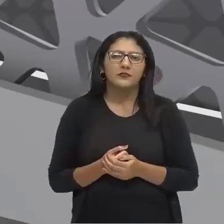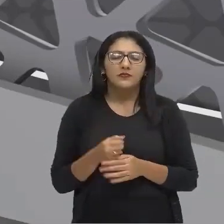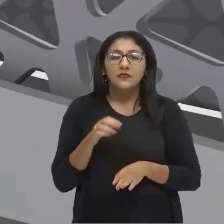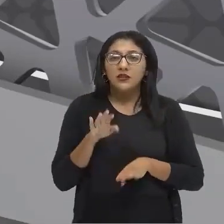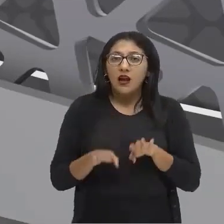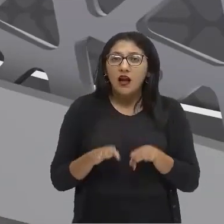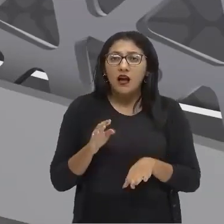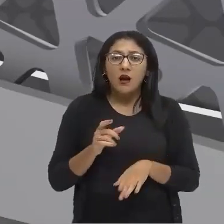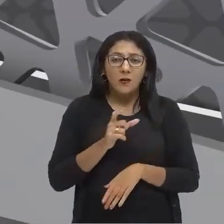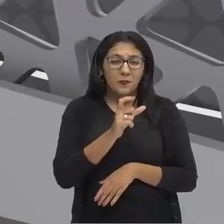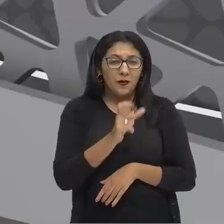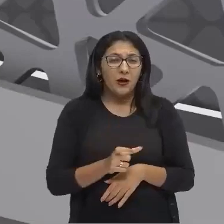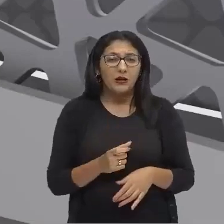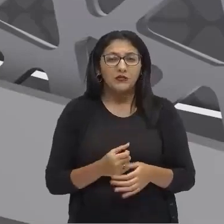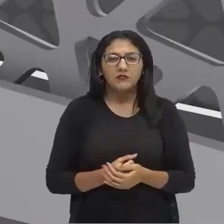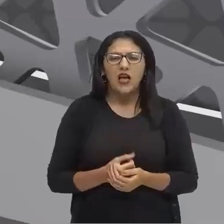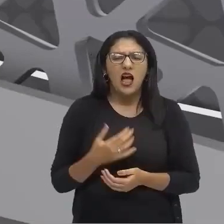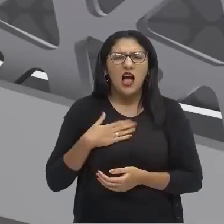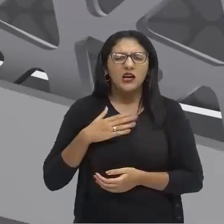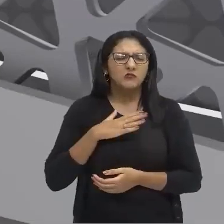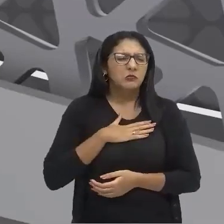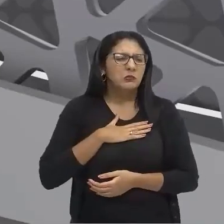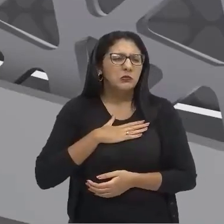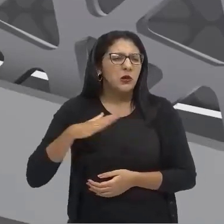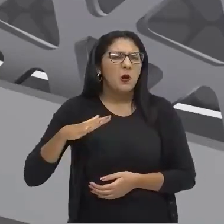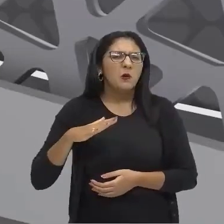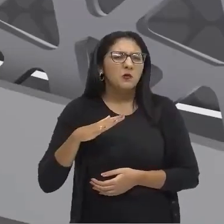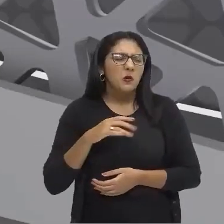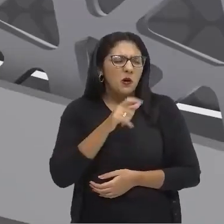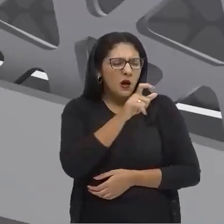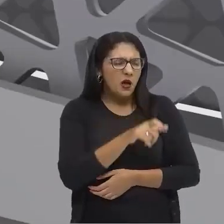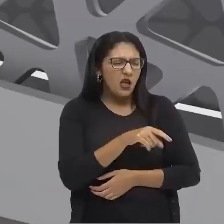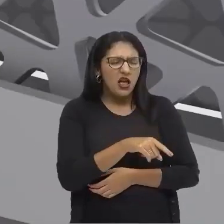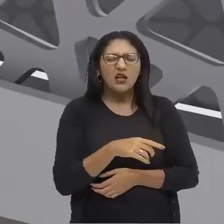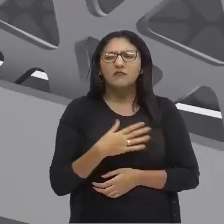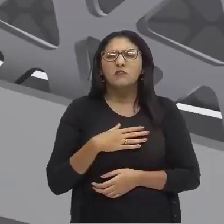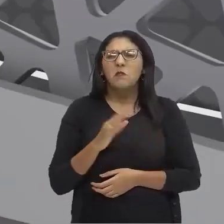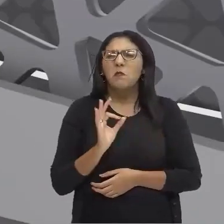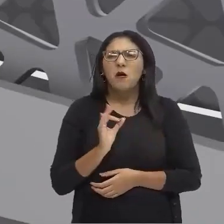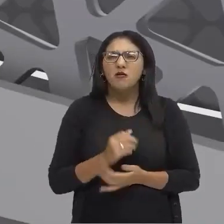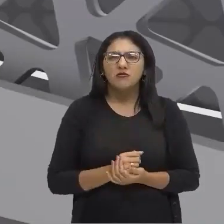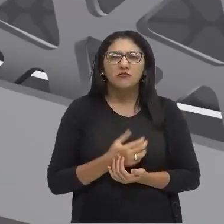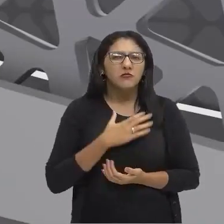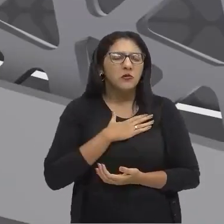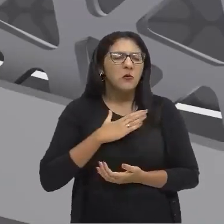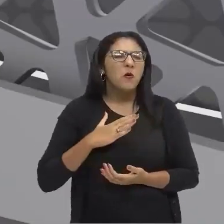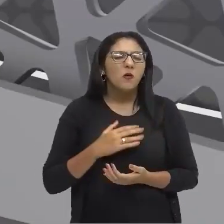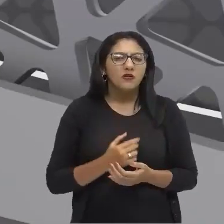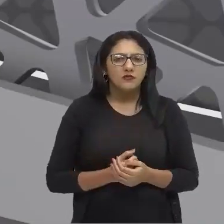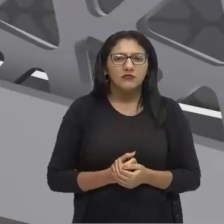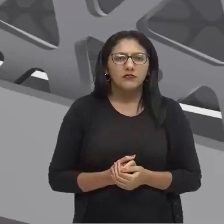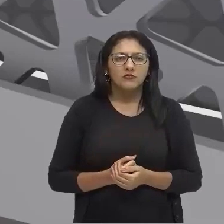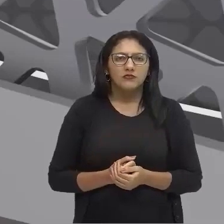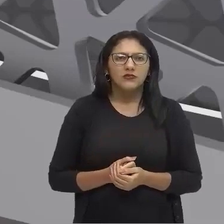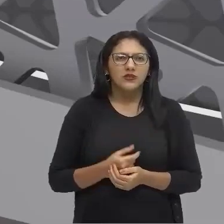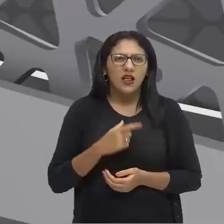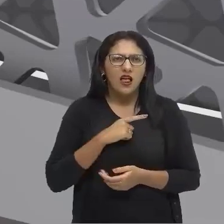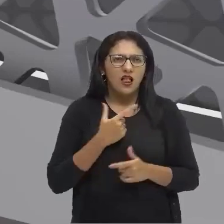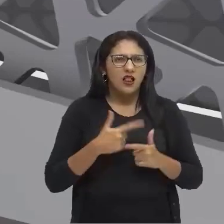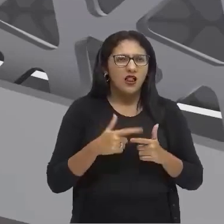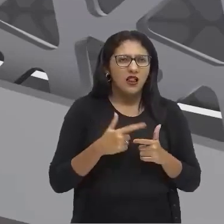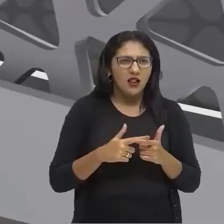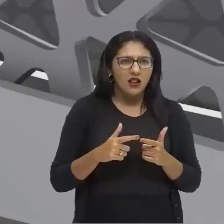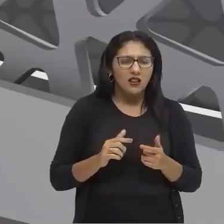que têm a mania de falar assim: eu não gosto de fulano. Nós já comentamos aqui. Não gosta por quê? Você deu a oportunidade